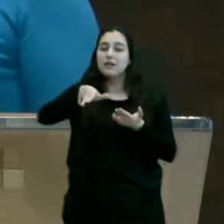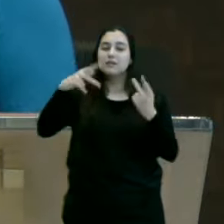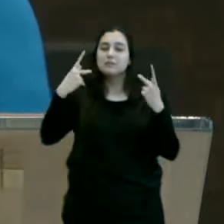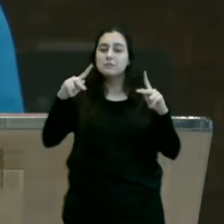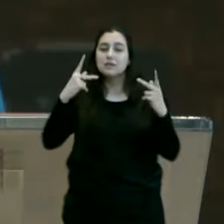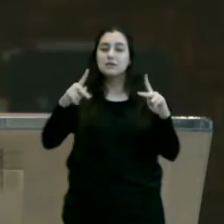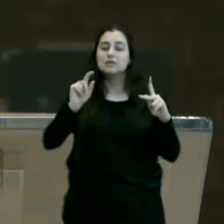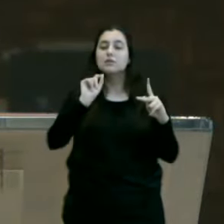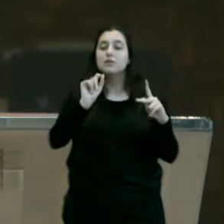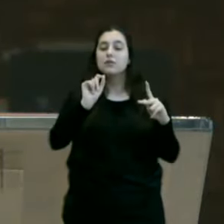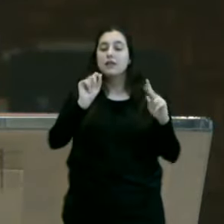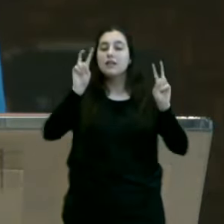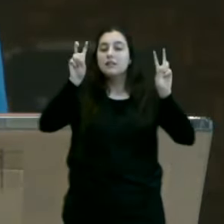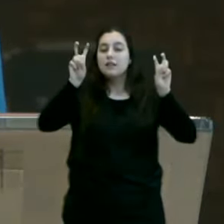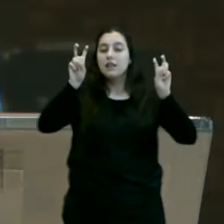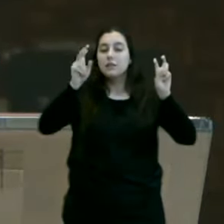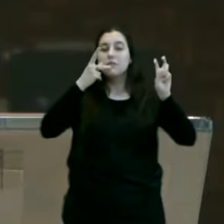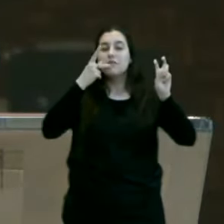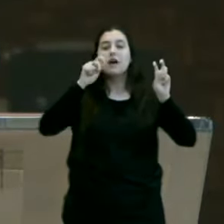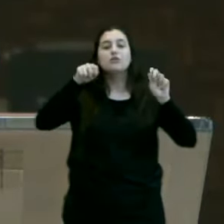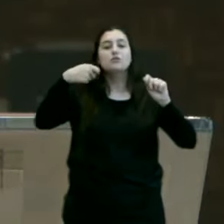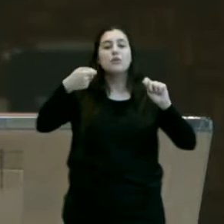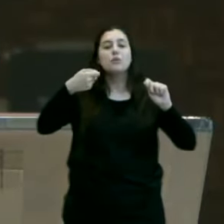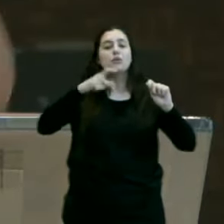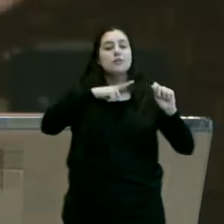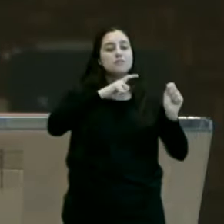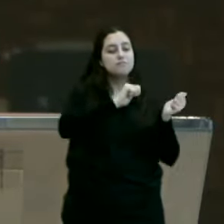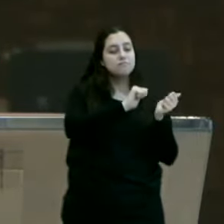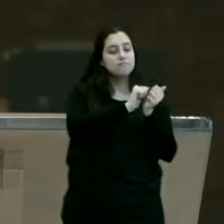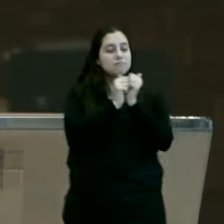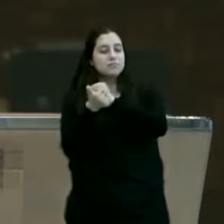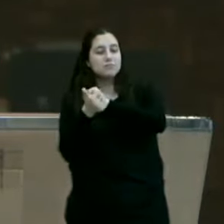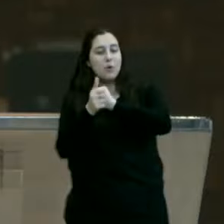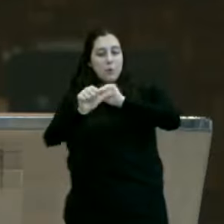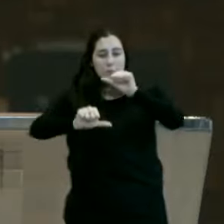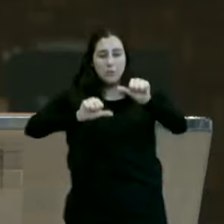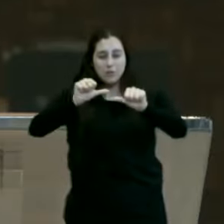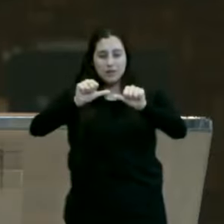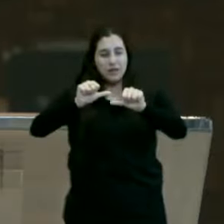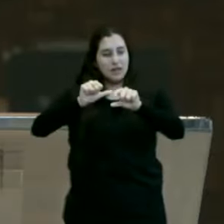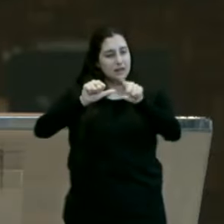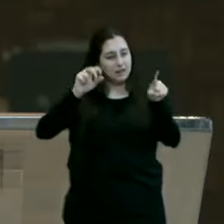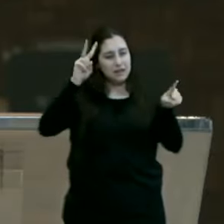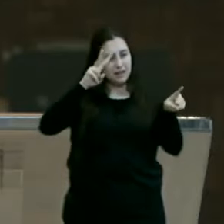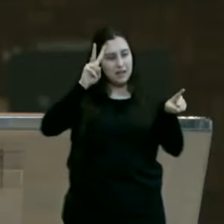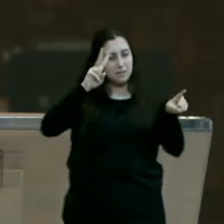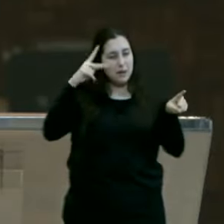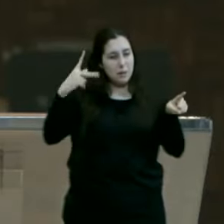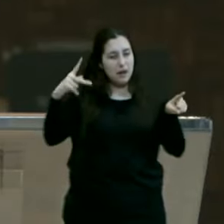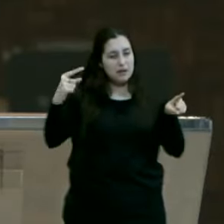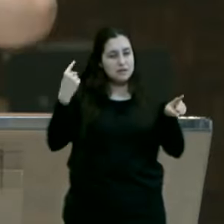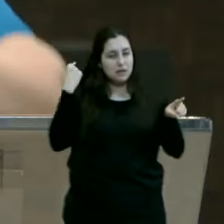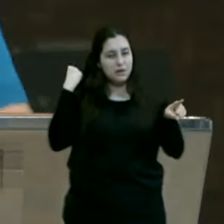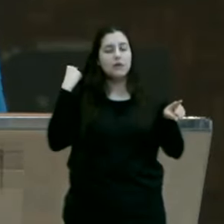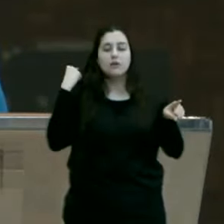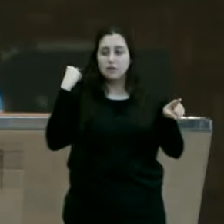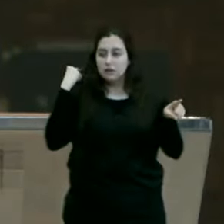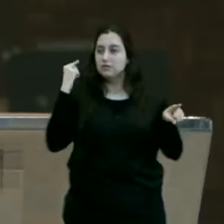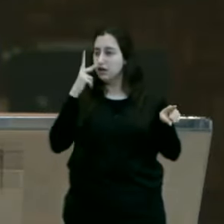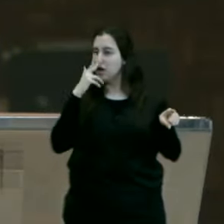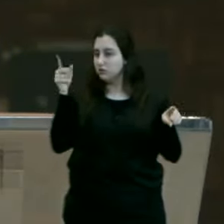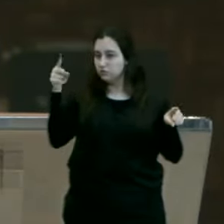falando de desconfiguração. Quem aí se lembra de pelo menos uma? Levante a sua mão. Ok, estão